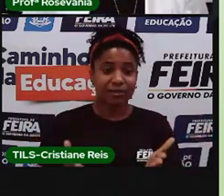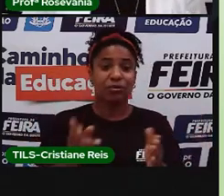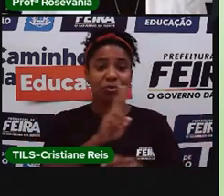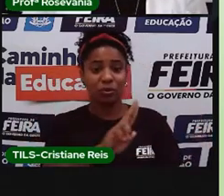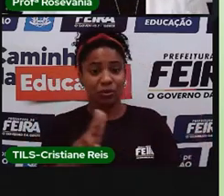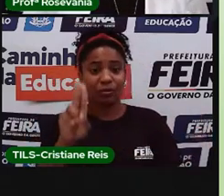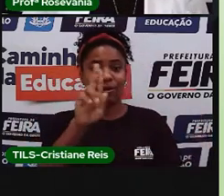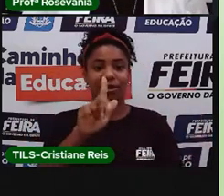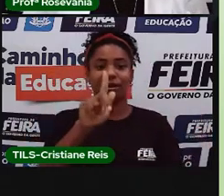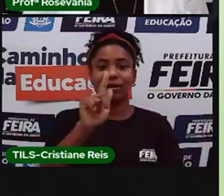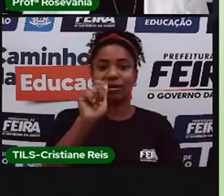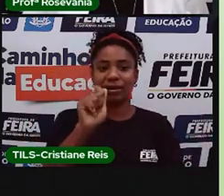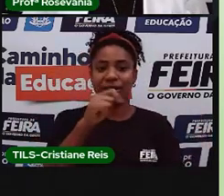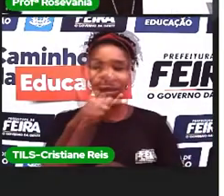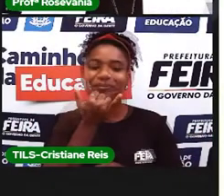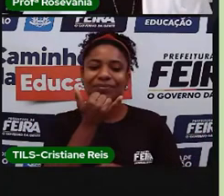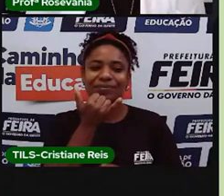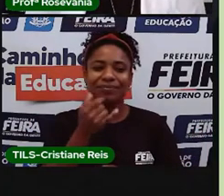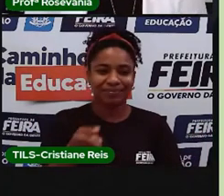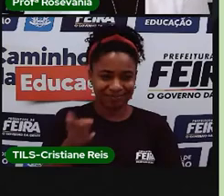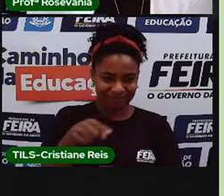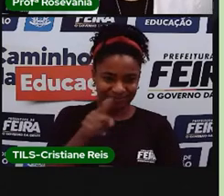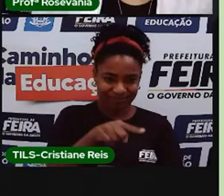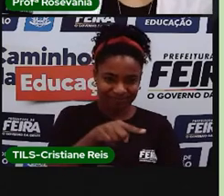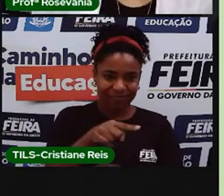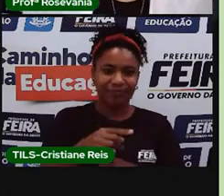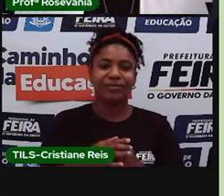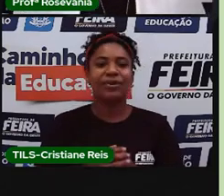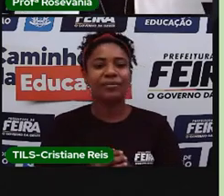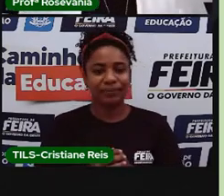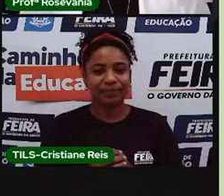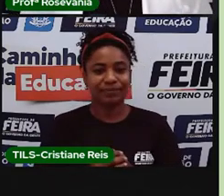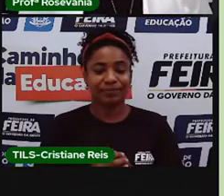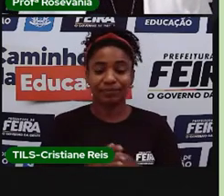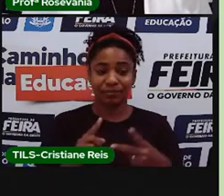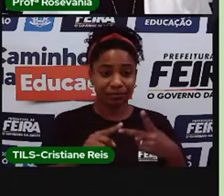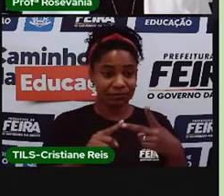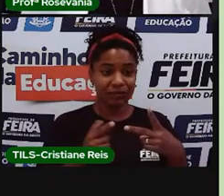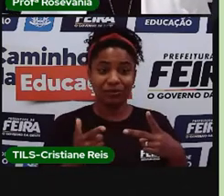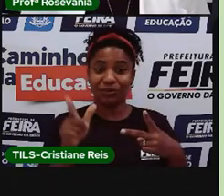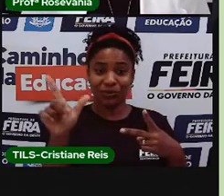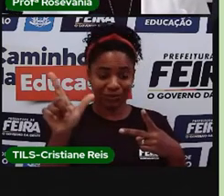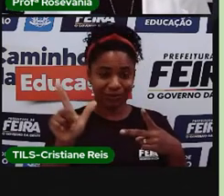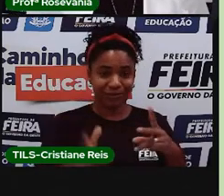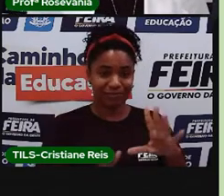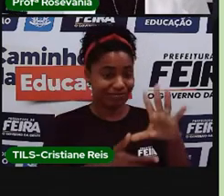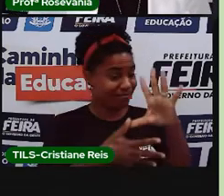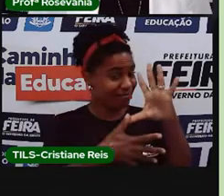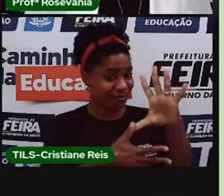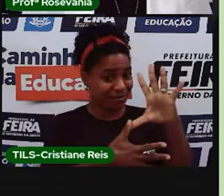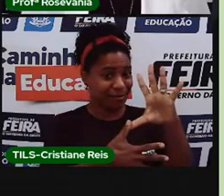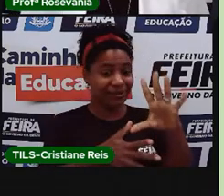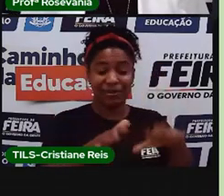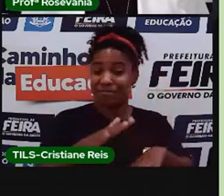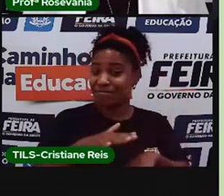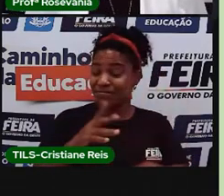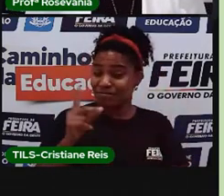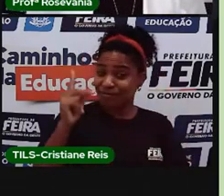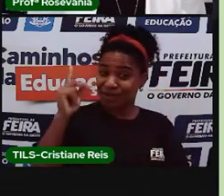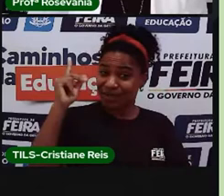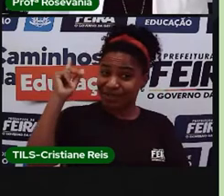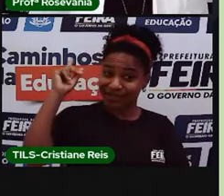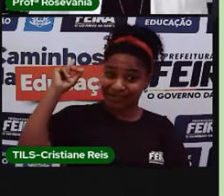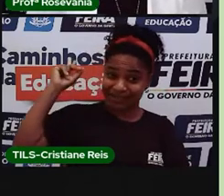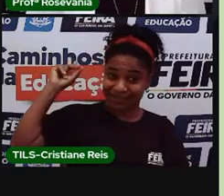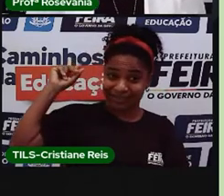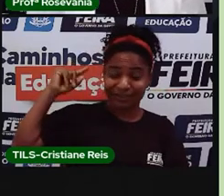Iguaçu, porque ele foi encontrado lá, né. Aí vem um outro mapa, esse é considerado mais antigo, né, de que se tem